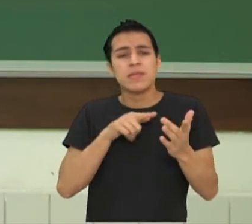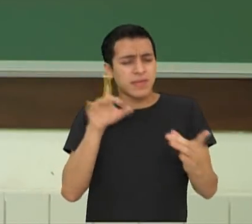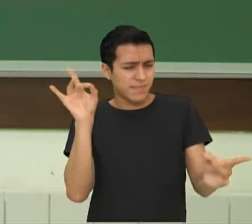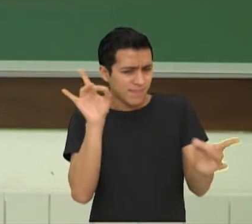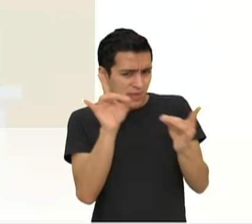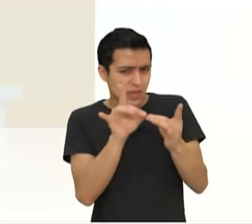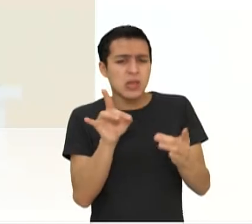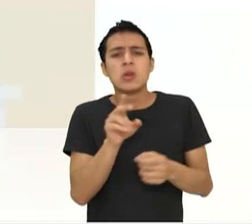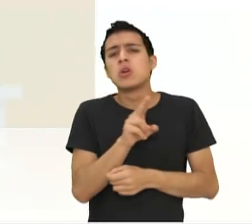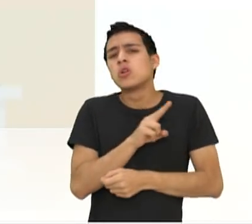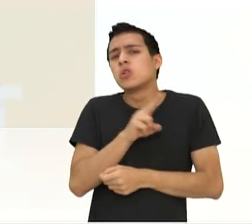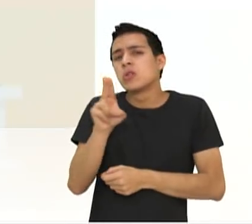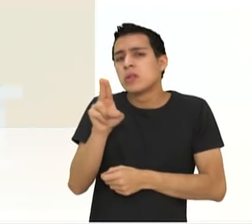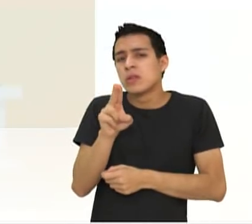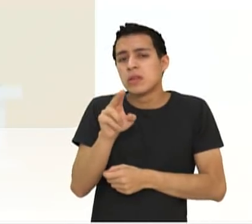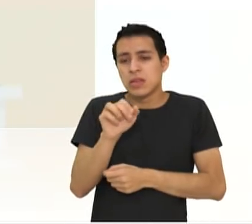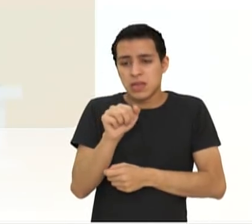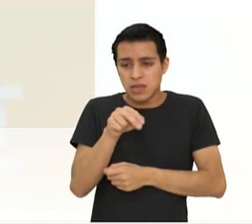específicos, são os chamados